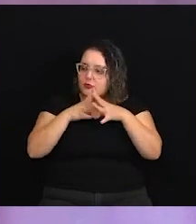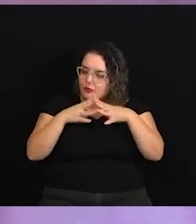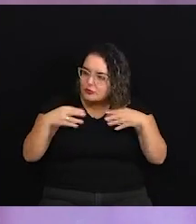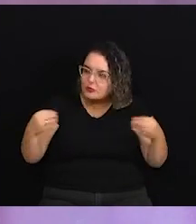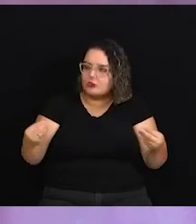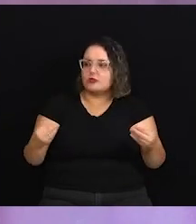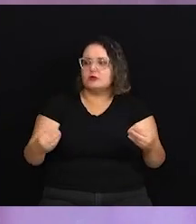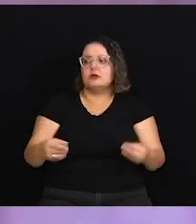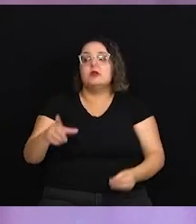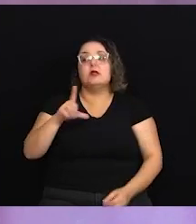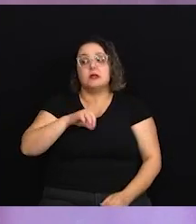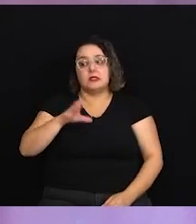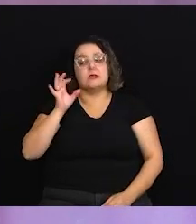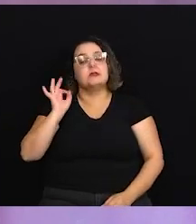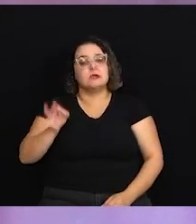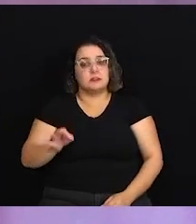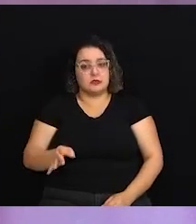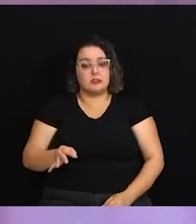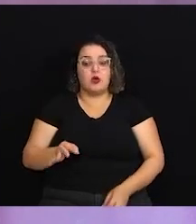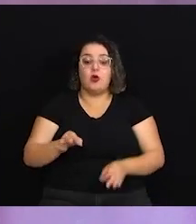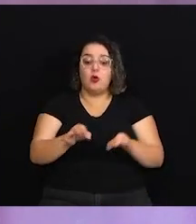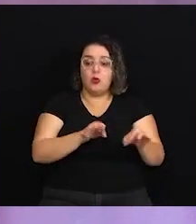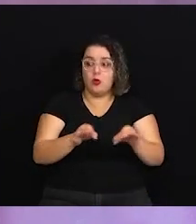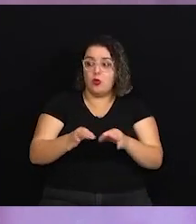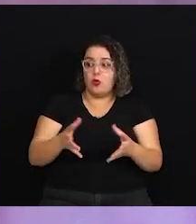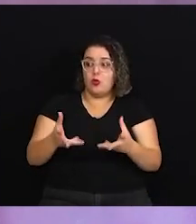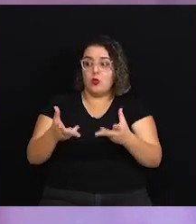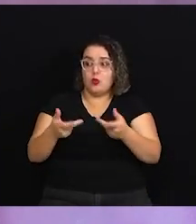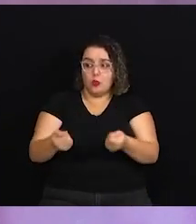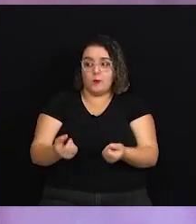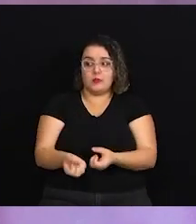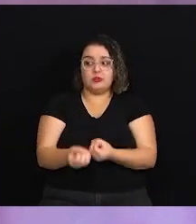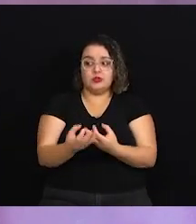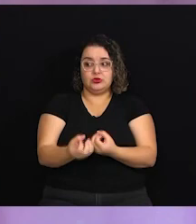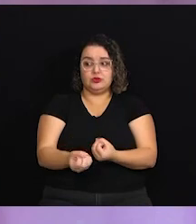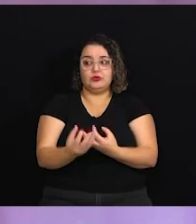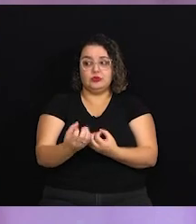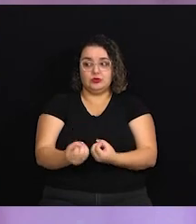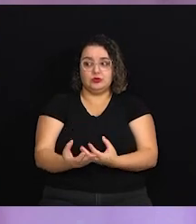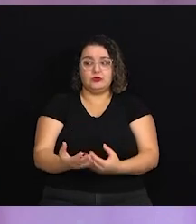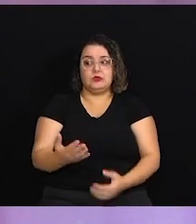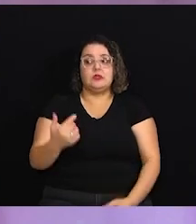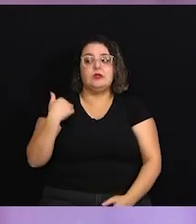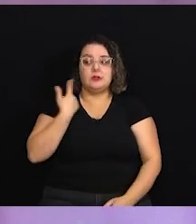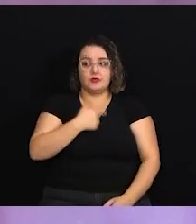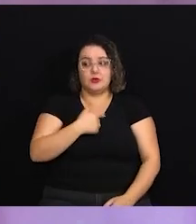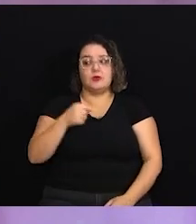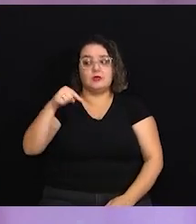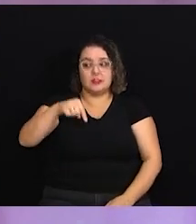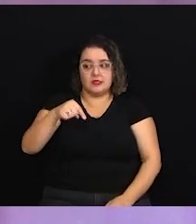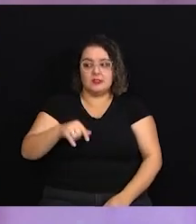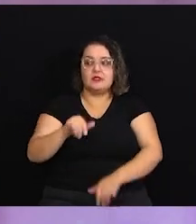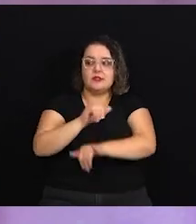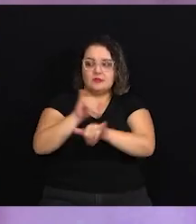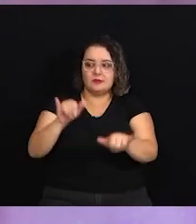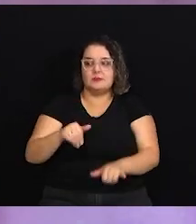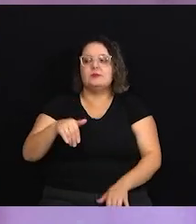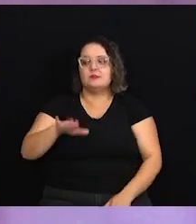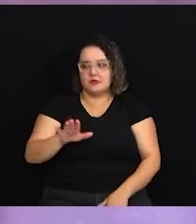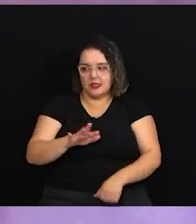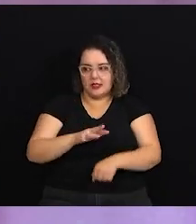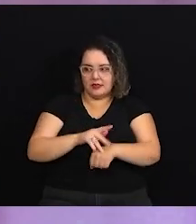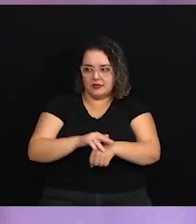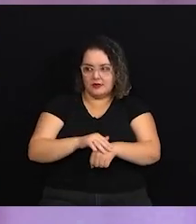as dúvidas tenha certeza que esse foi um programa muito informação e a gente tá aqui para divulgar